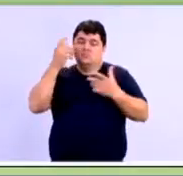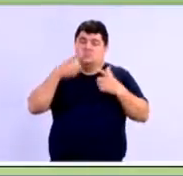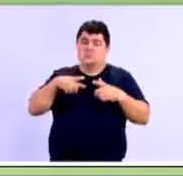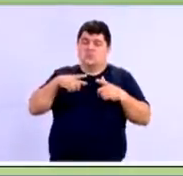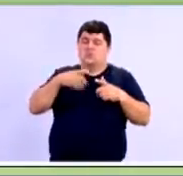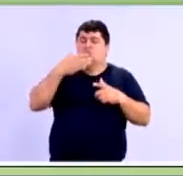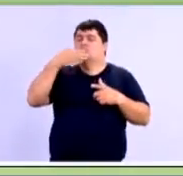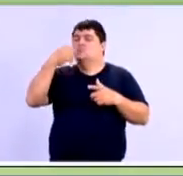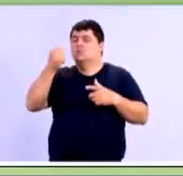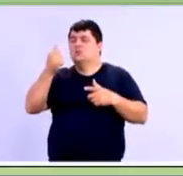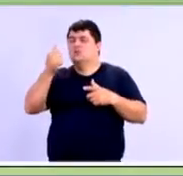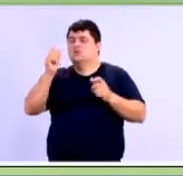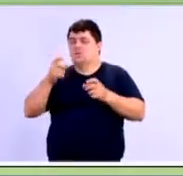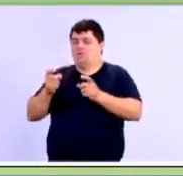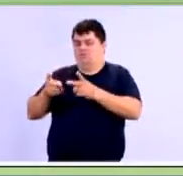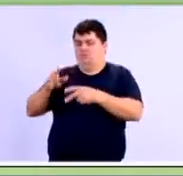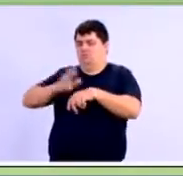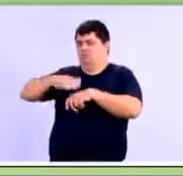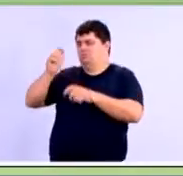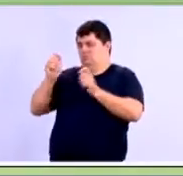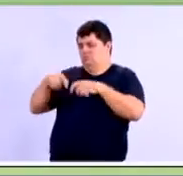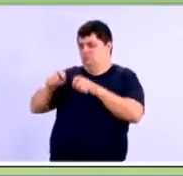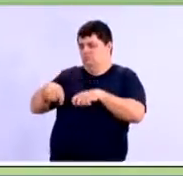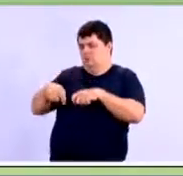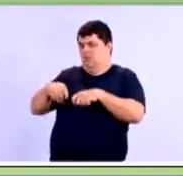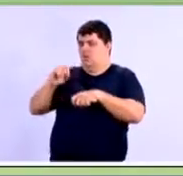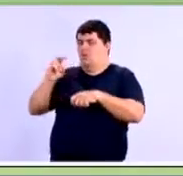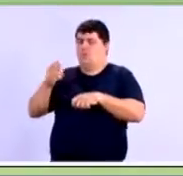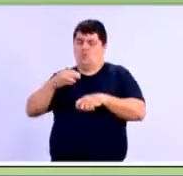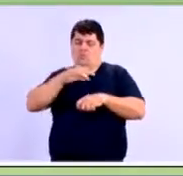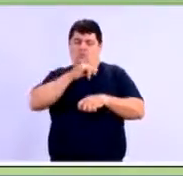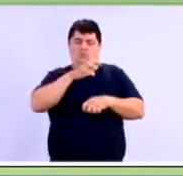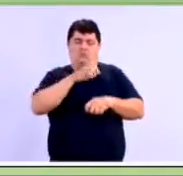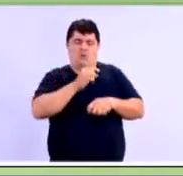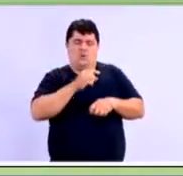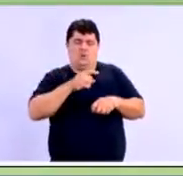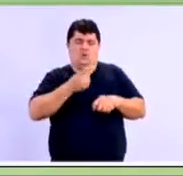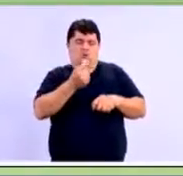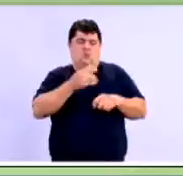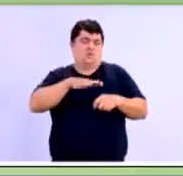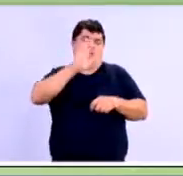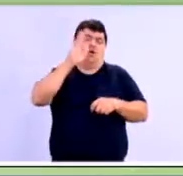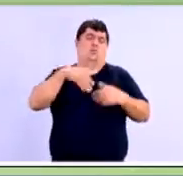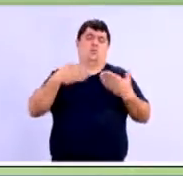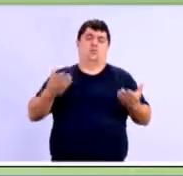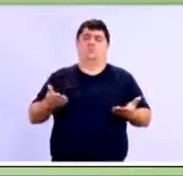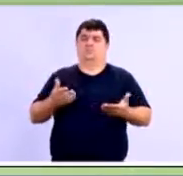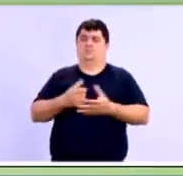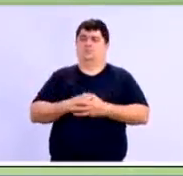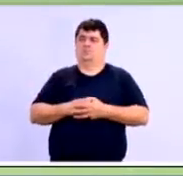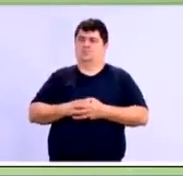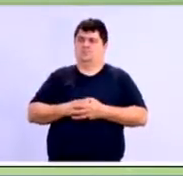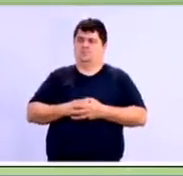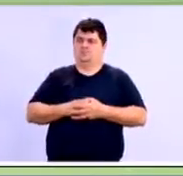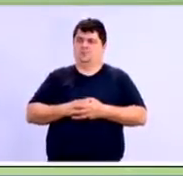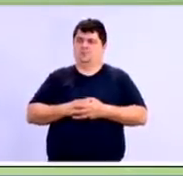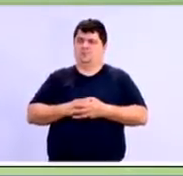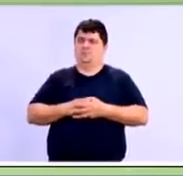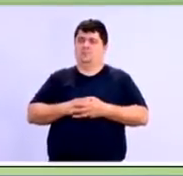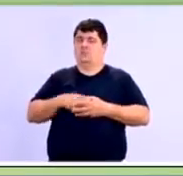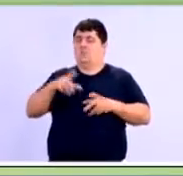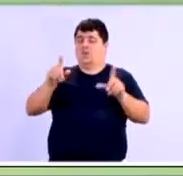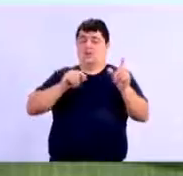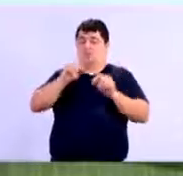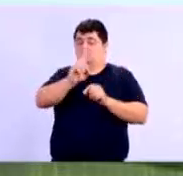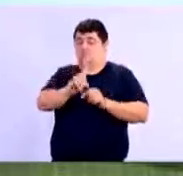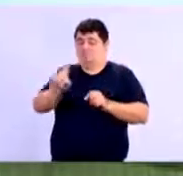verifica. Eu consigo vender mais, fazer alguma campanha para vender mais, ou eu consigo aumentar a minha margem? Correto? E aí a decisão é única de